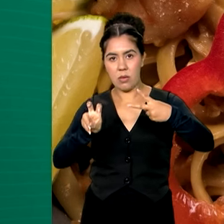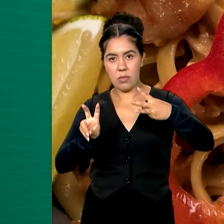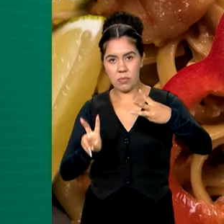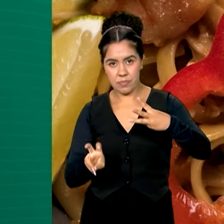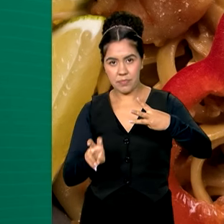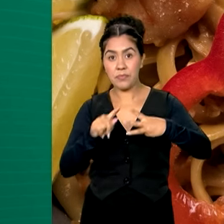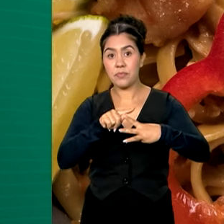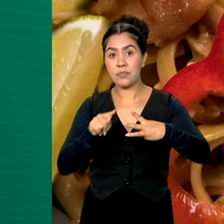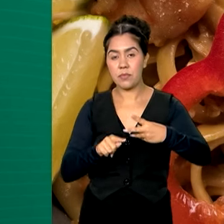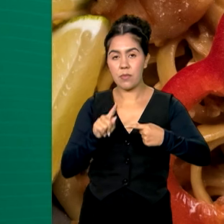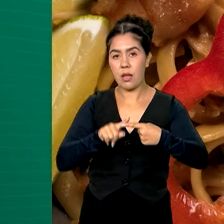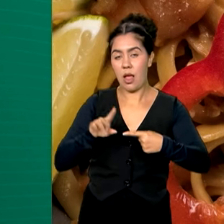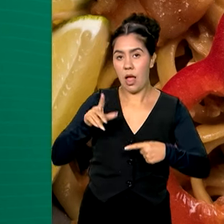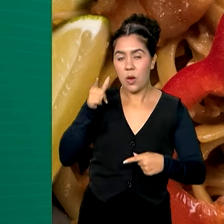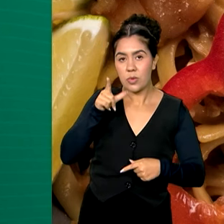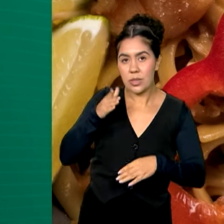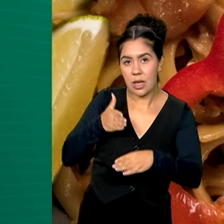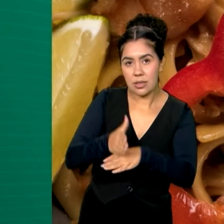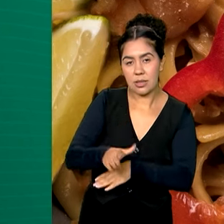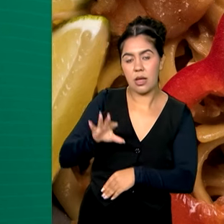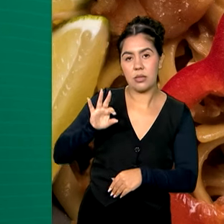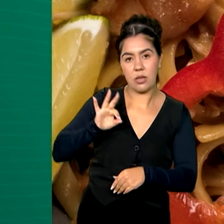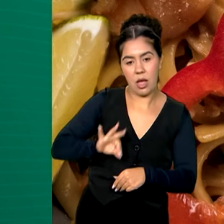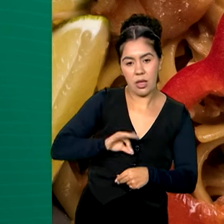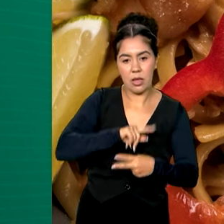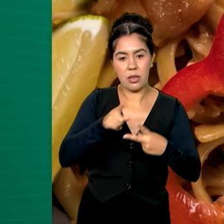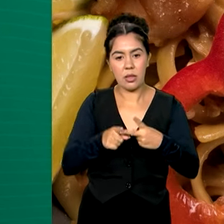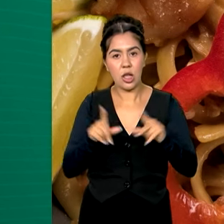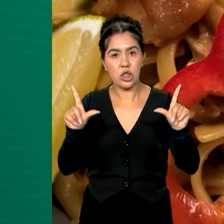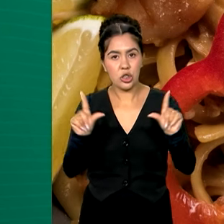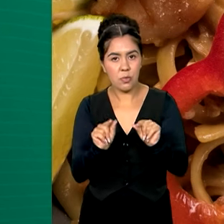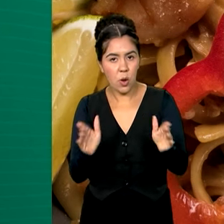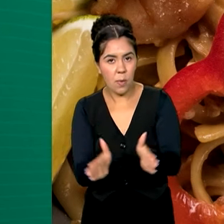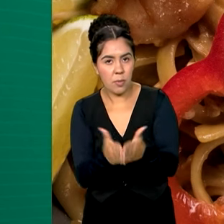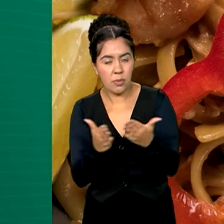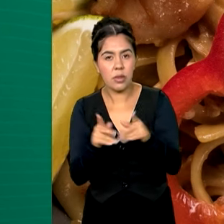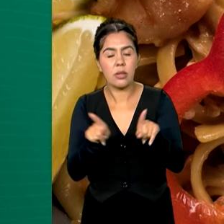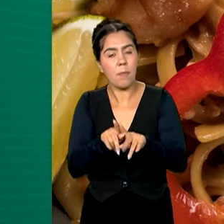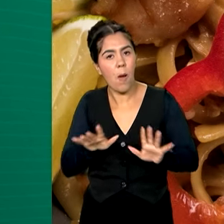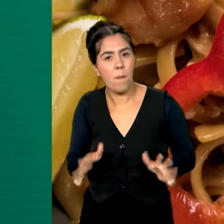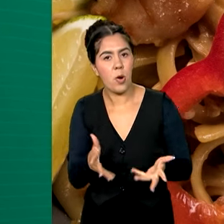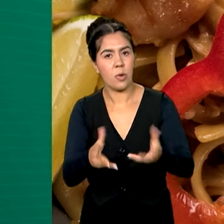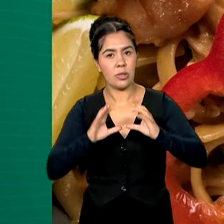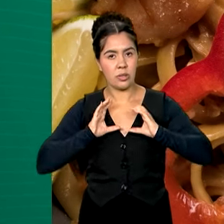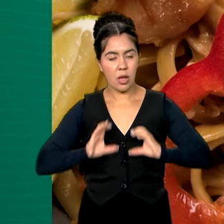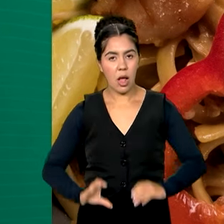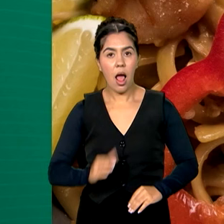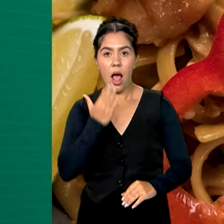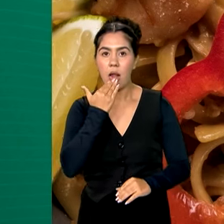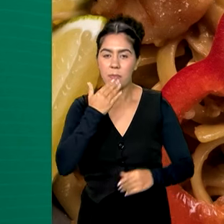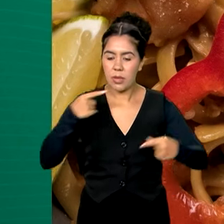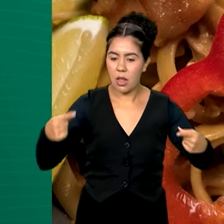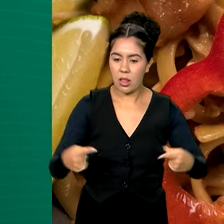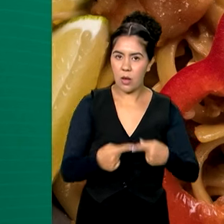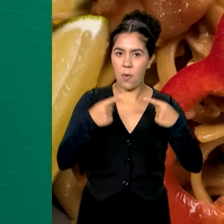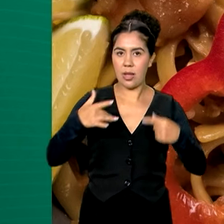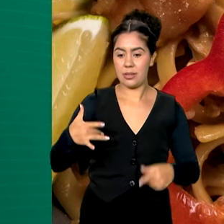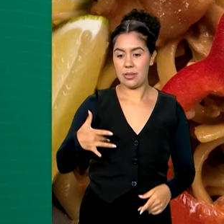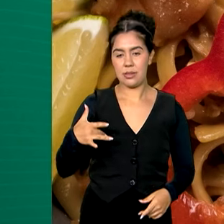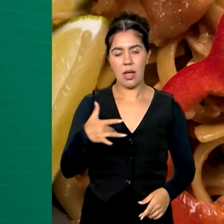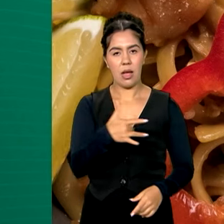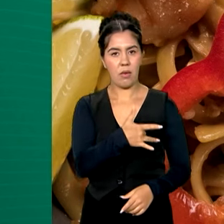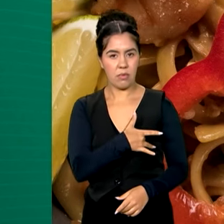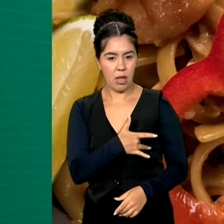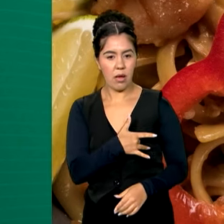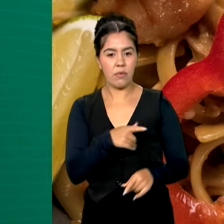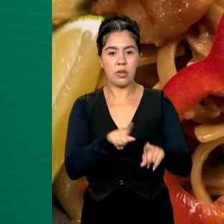renda, redução da pobreza e promoção da cidadania, alimentação adequada e saudável, da